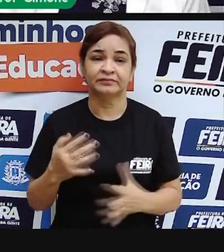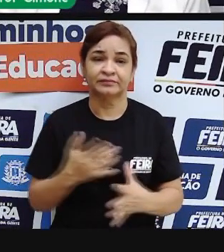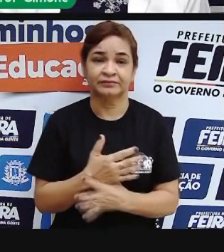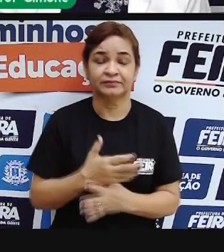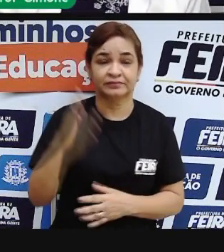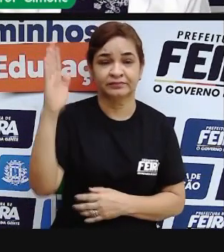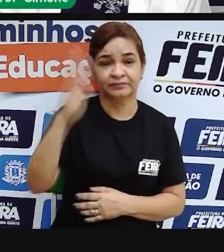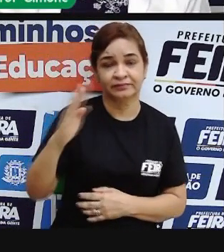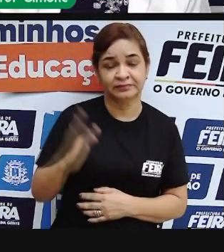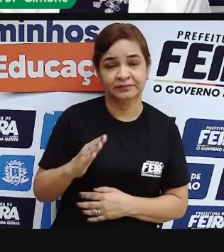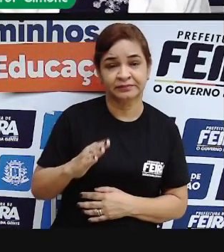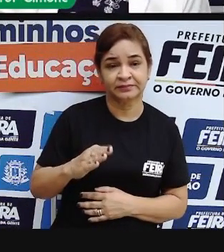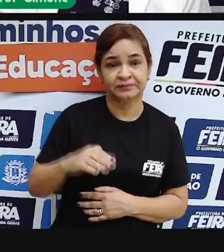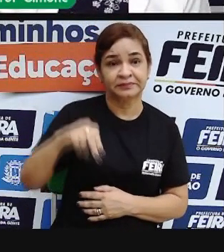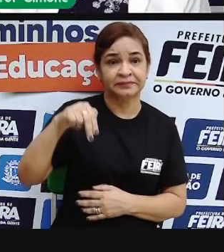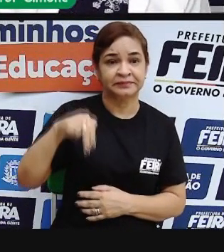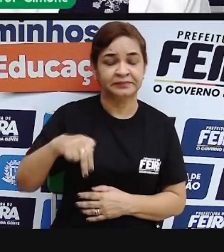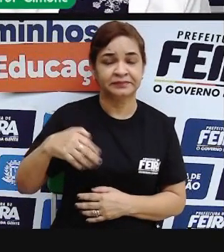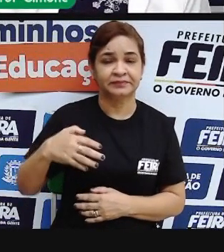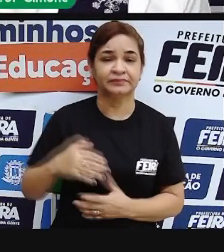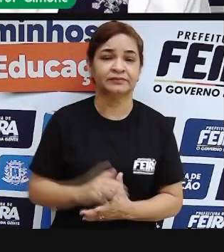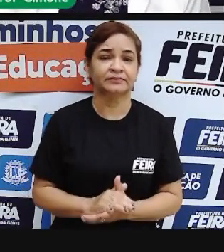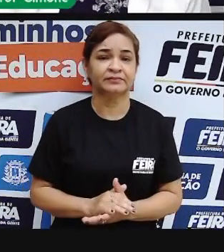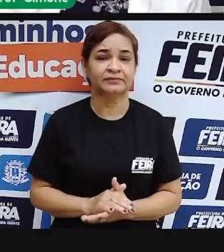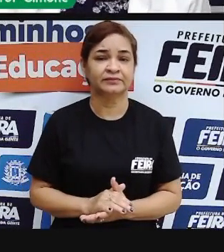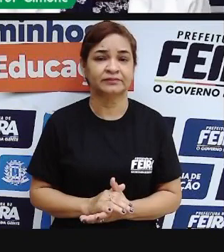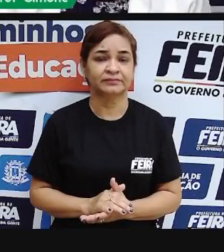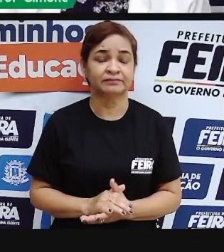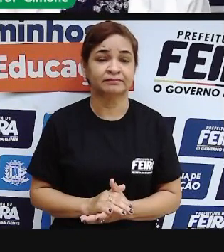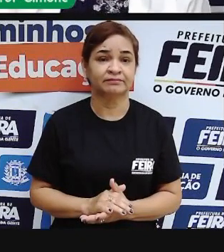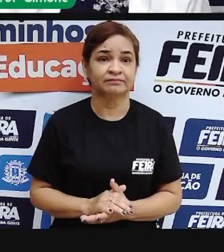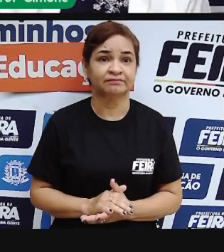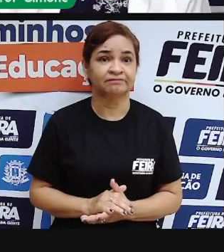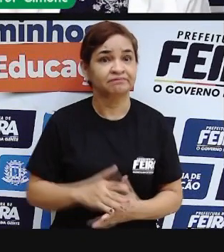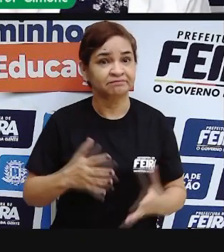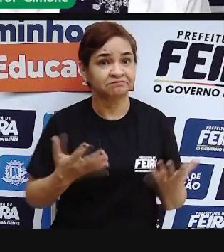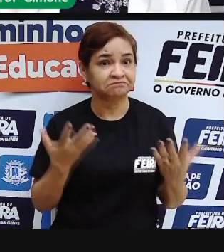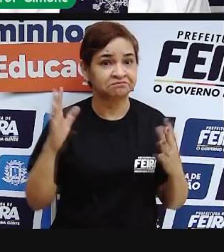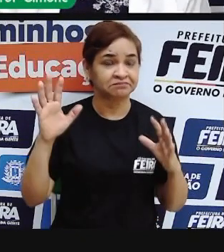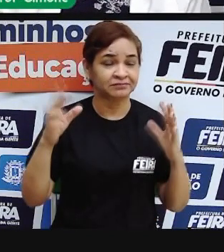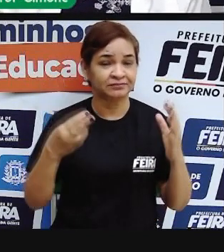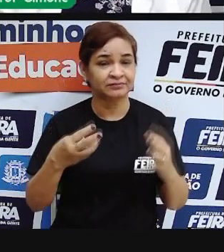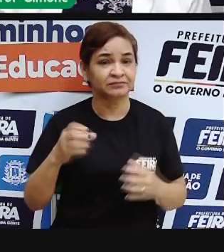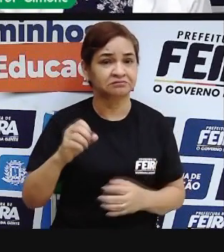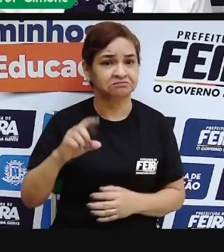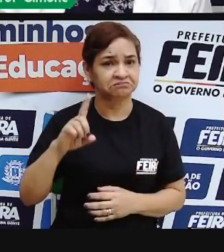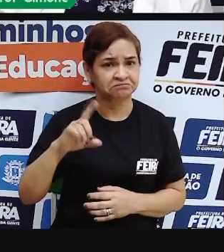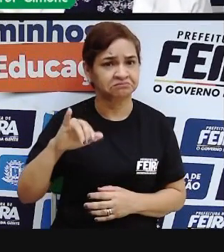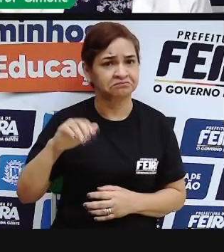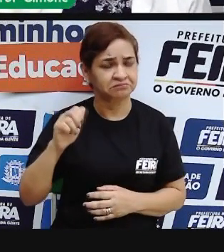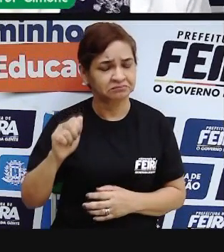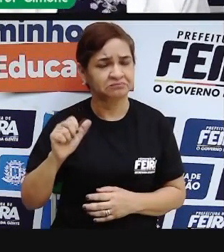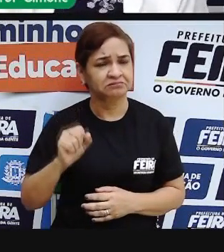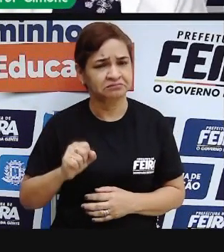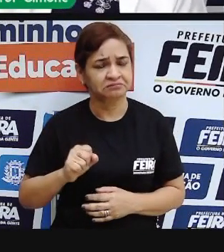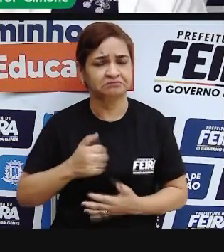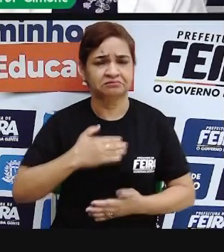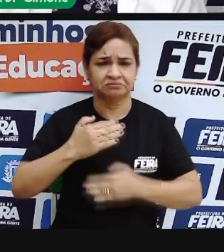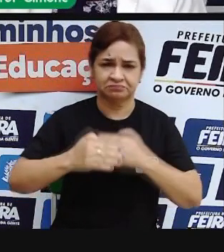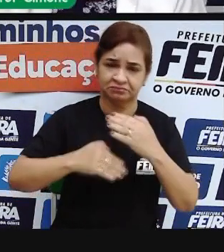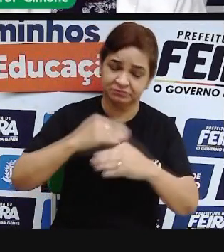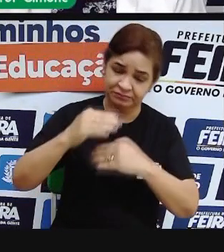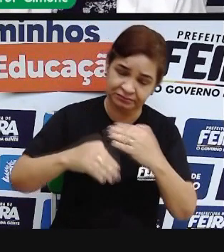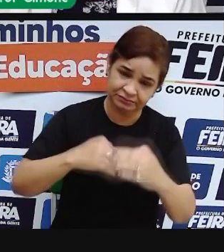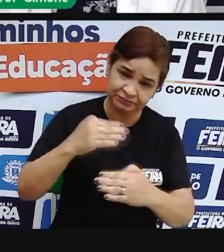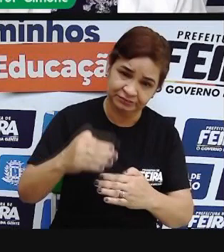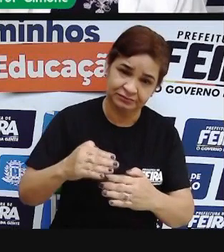e nordestinas, o São João lá dura 30 dias. Os festejos juninos começam no dia 1º de junho e só terminam no dia 30